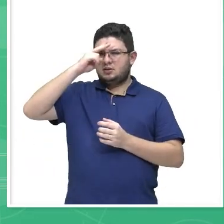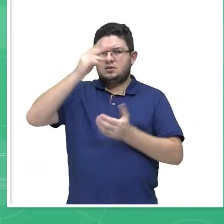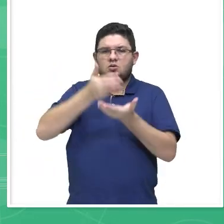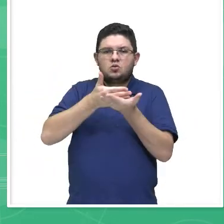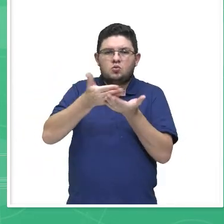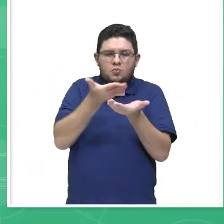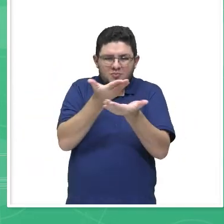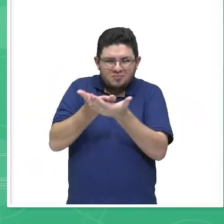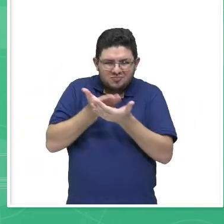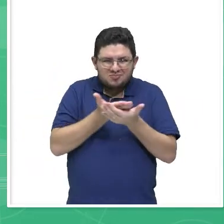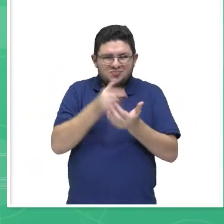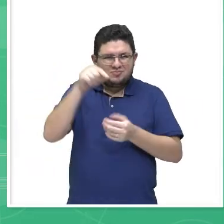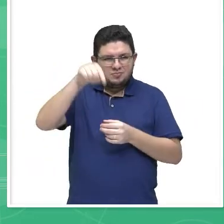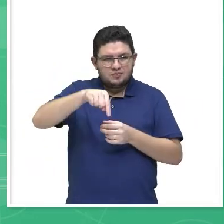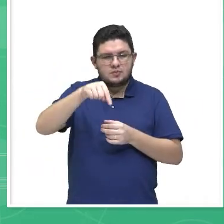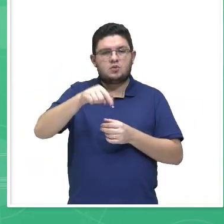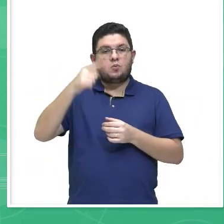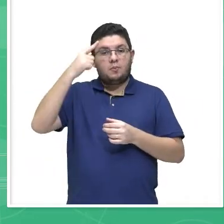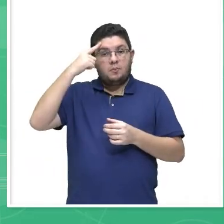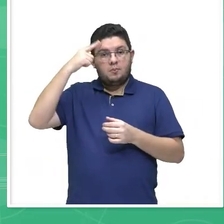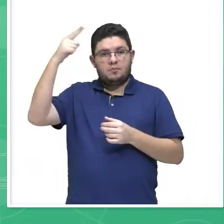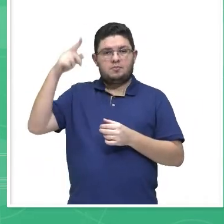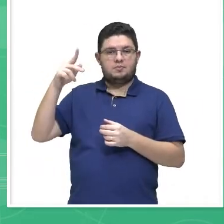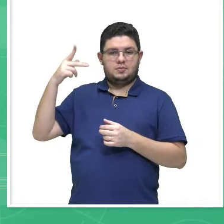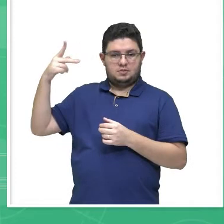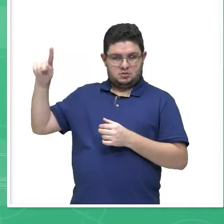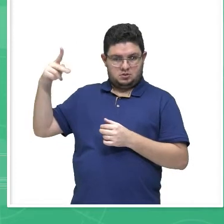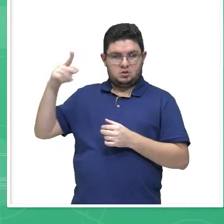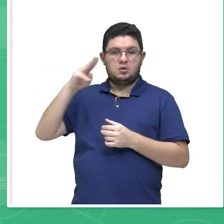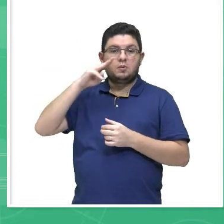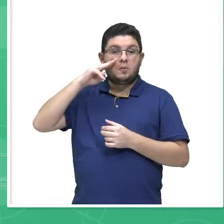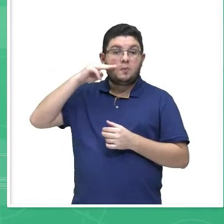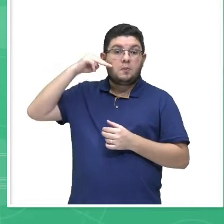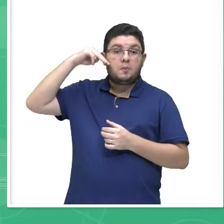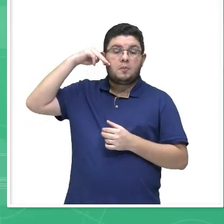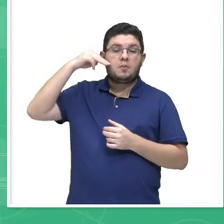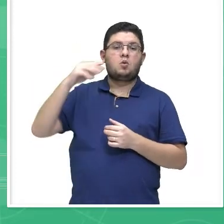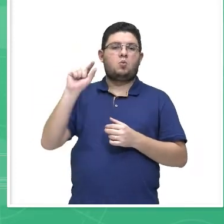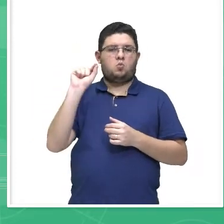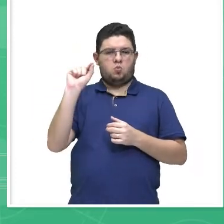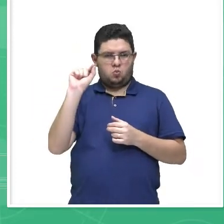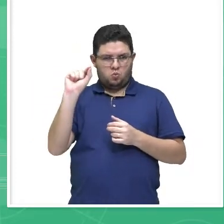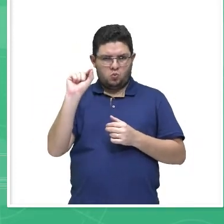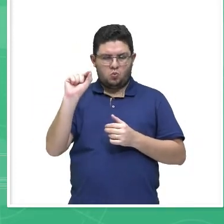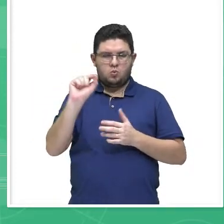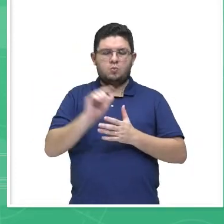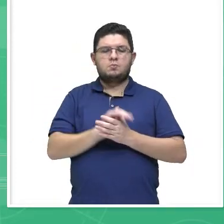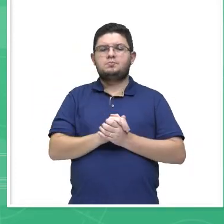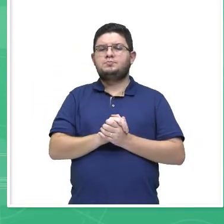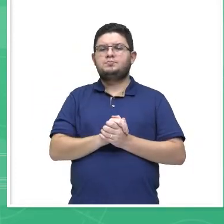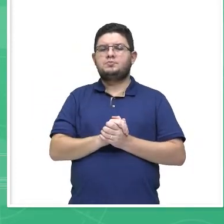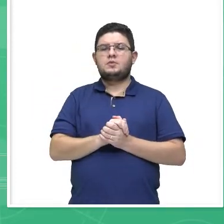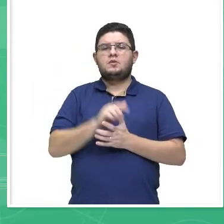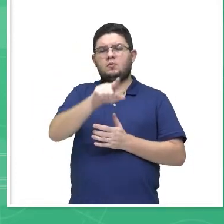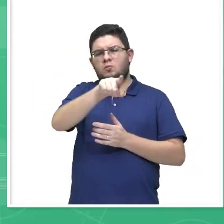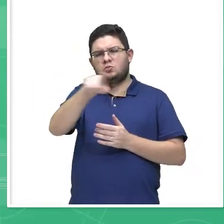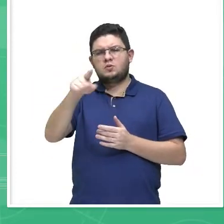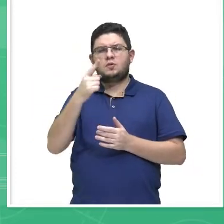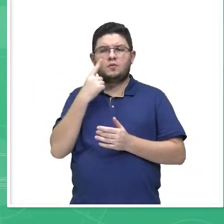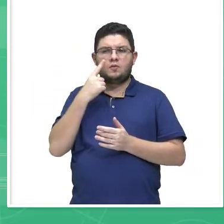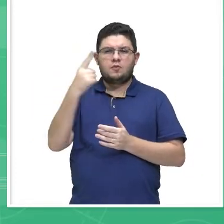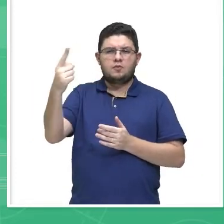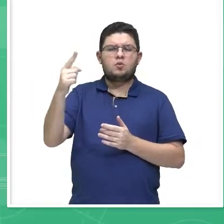aula, esse pensamento desse autor marxista, o pensamento de Marx, vocês irão encontrar